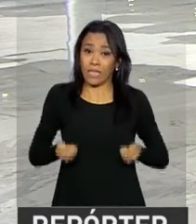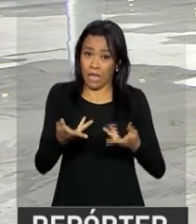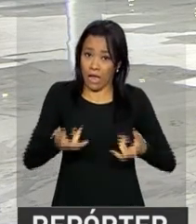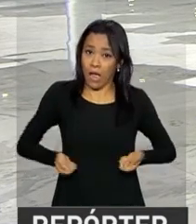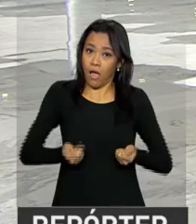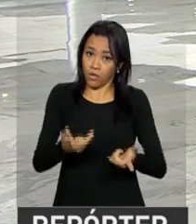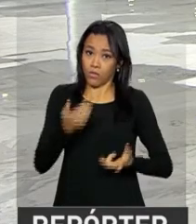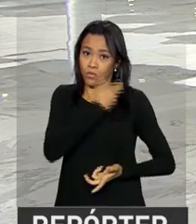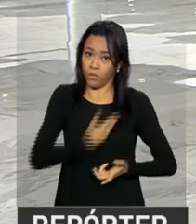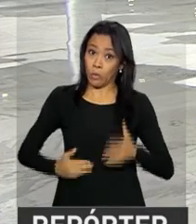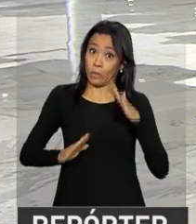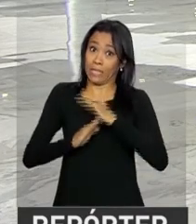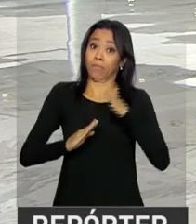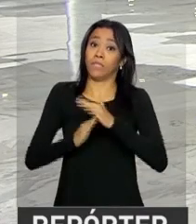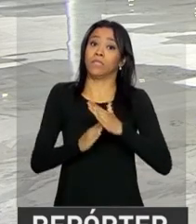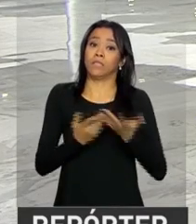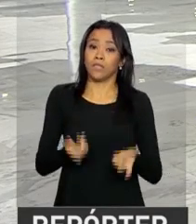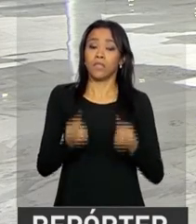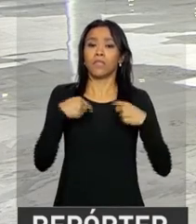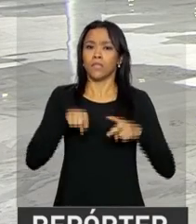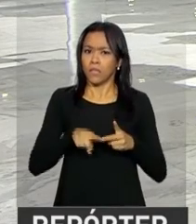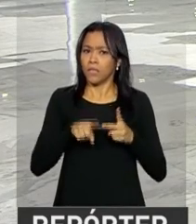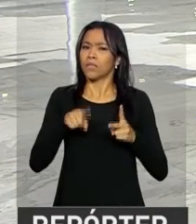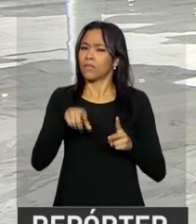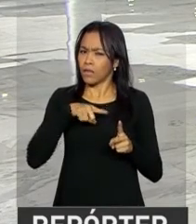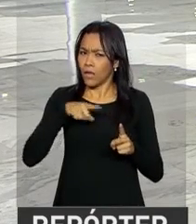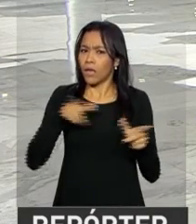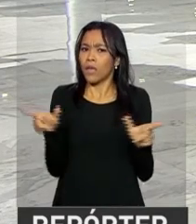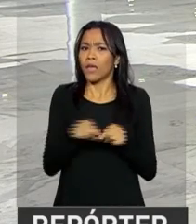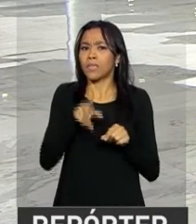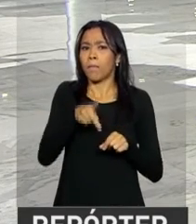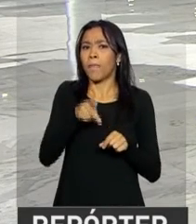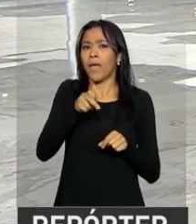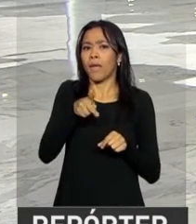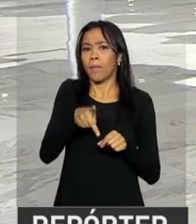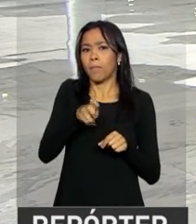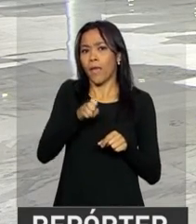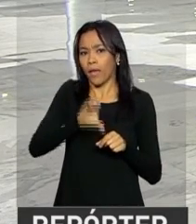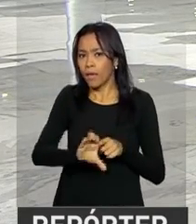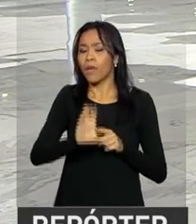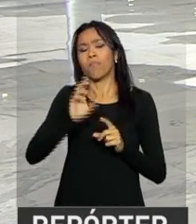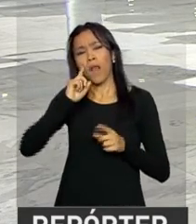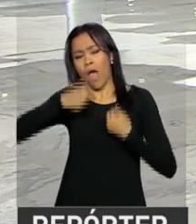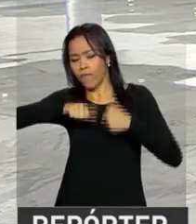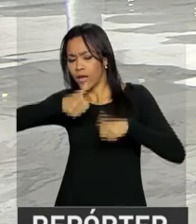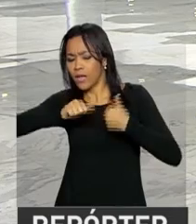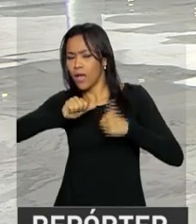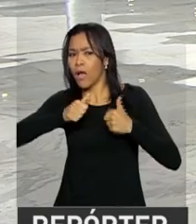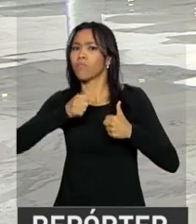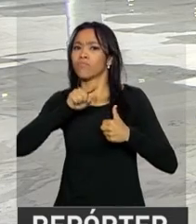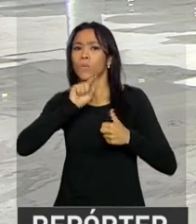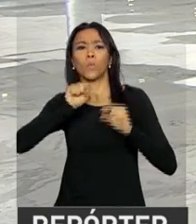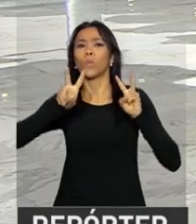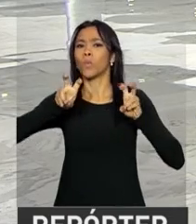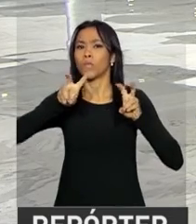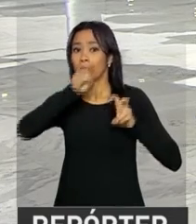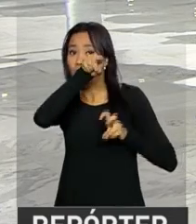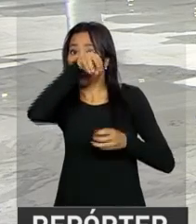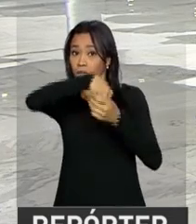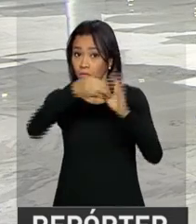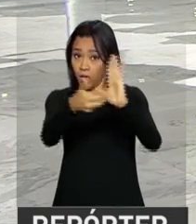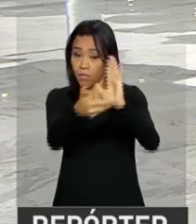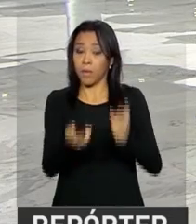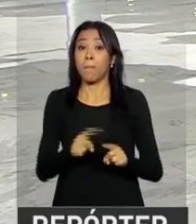públicos a pec está em tramitação em uma comissão especial que foi criada para analisar o assunto mas antes disso aqui no